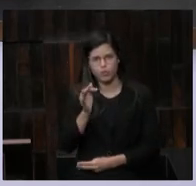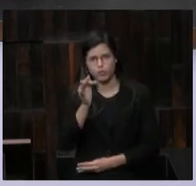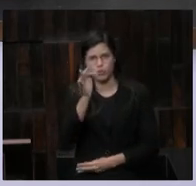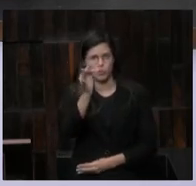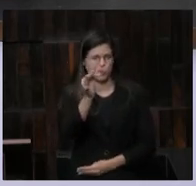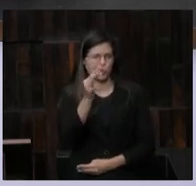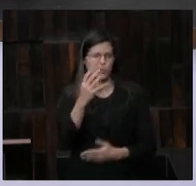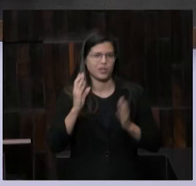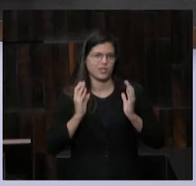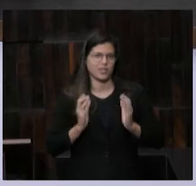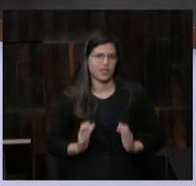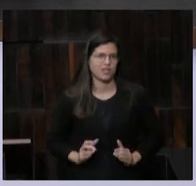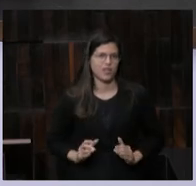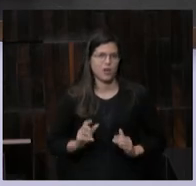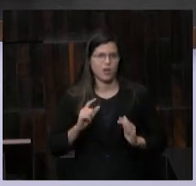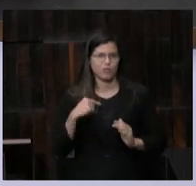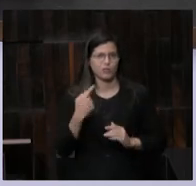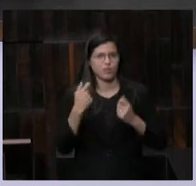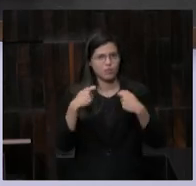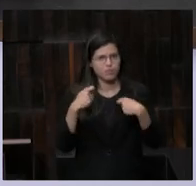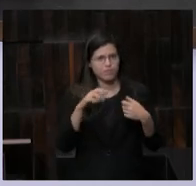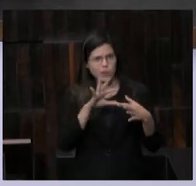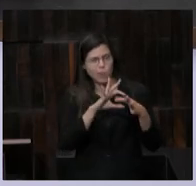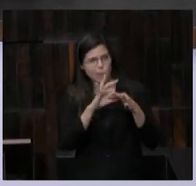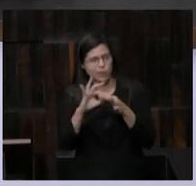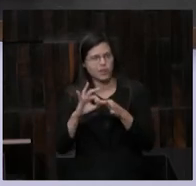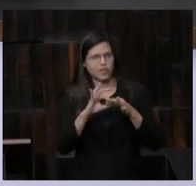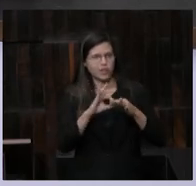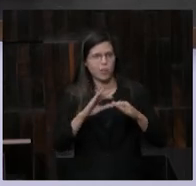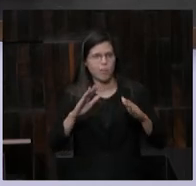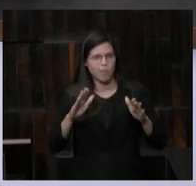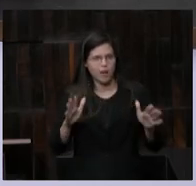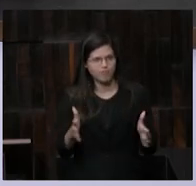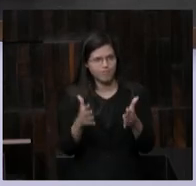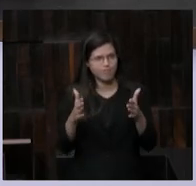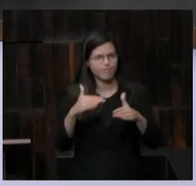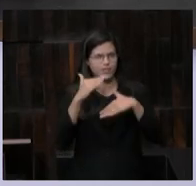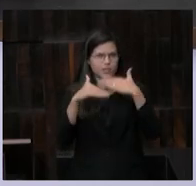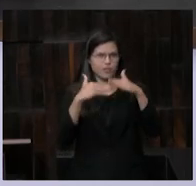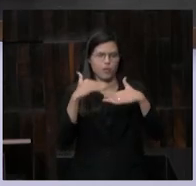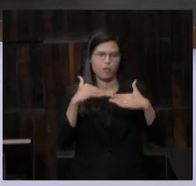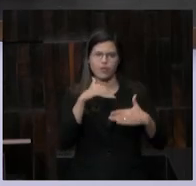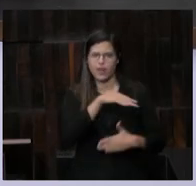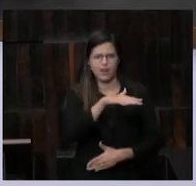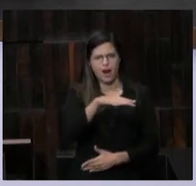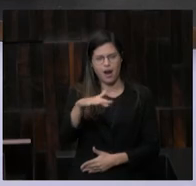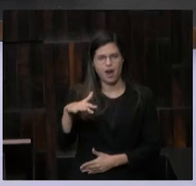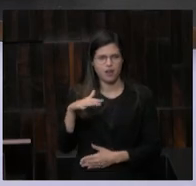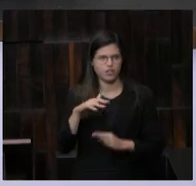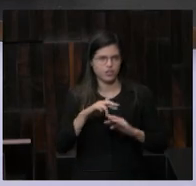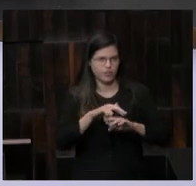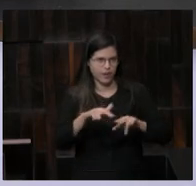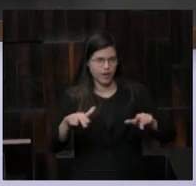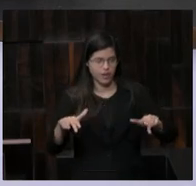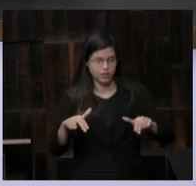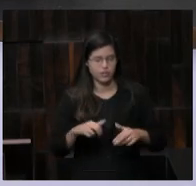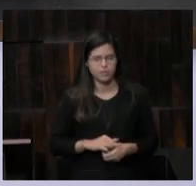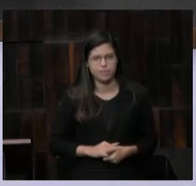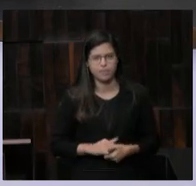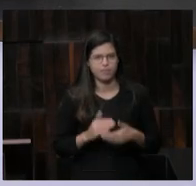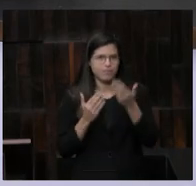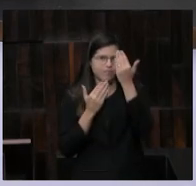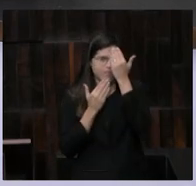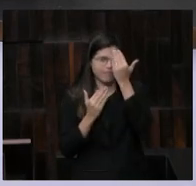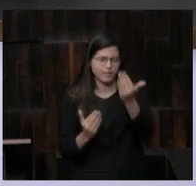unido para desenvolvê-los de várias, nas vários setores, nas várias frentes. Muito obrigado de coração por